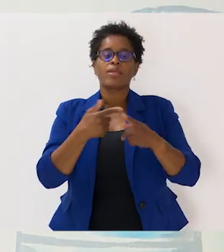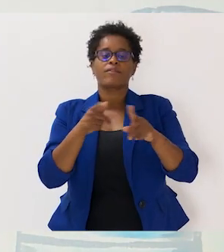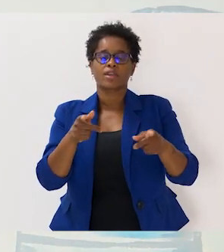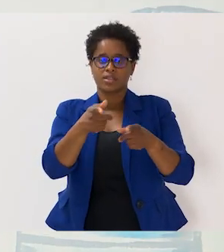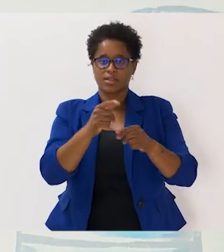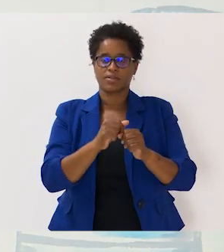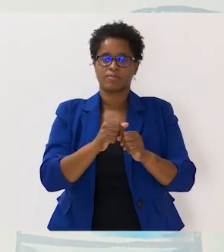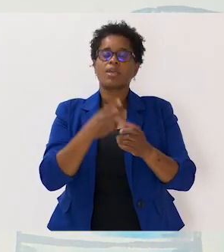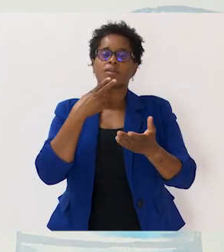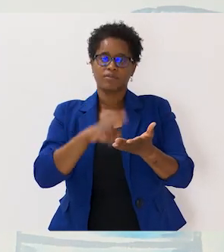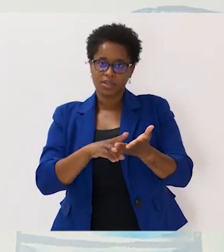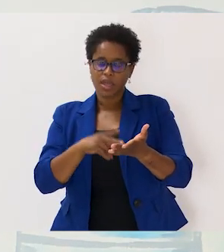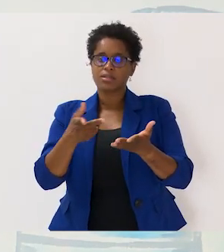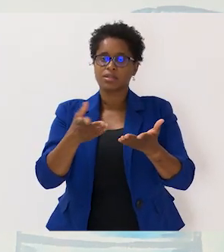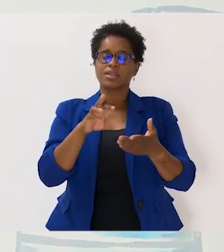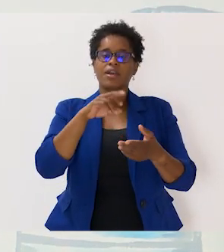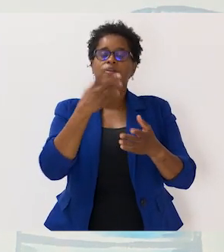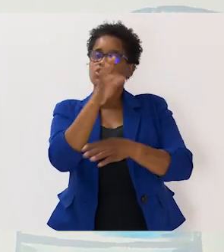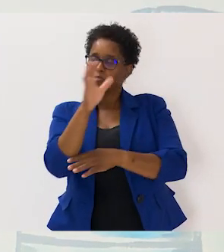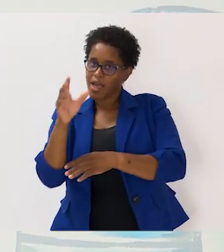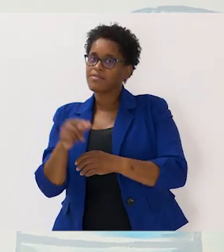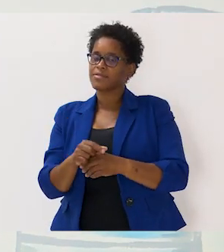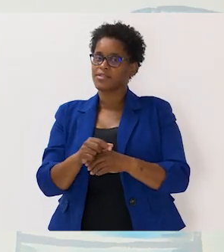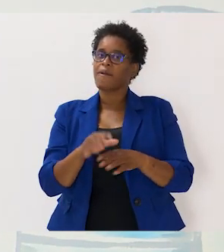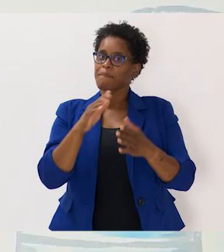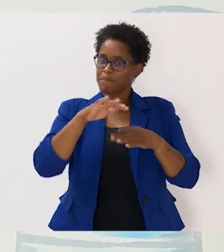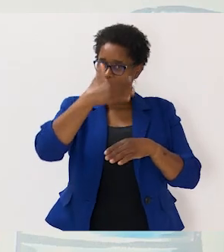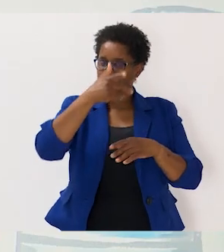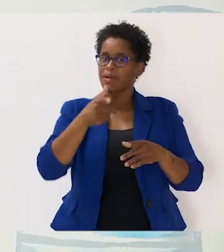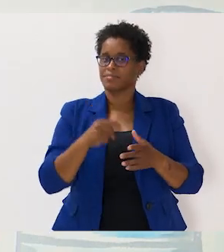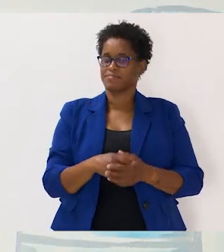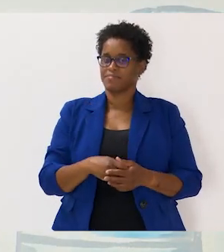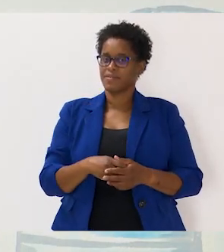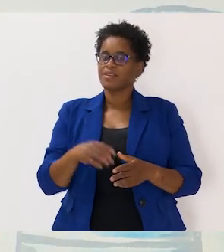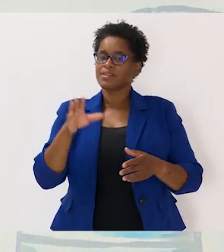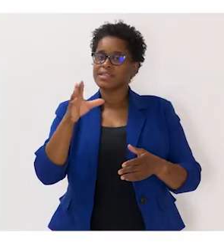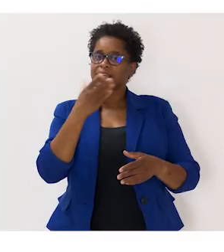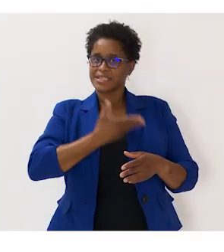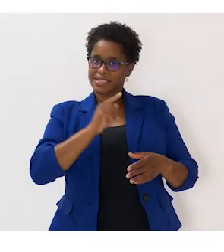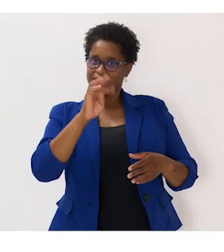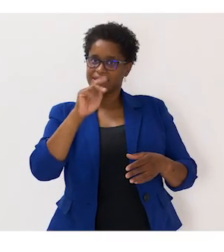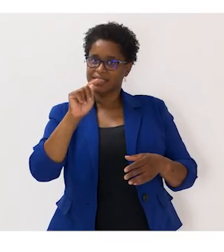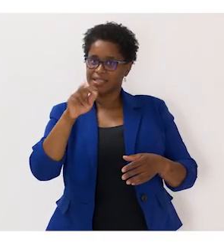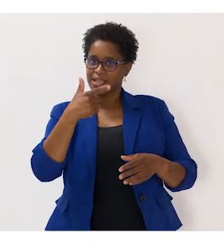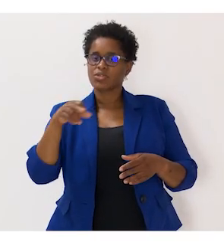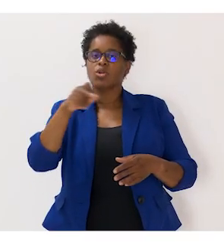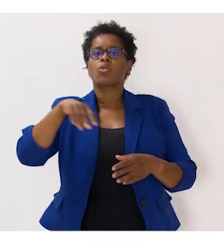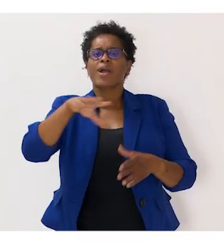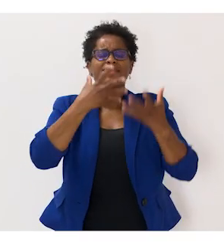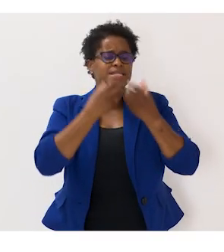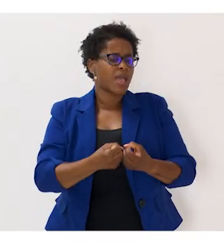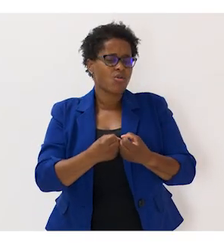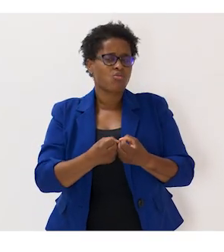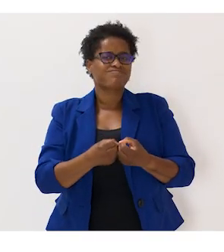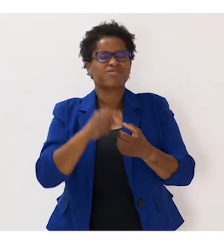diferença? Exatamente, na vegetação, principalmente, não é? Então, no deserto, são ambientes secos,